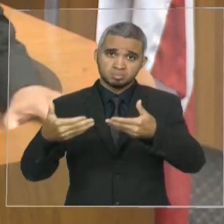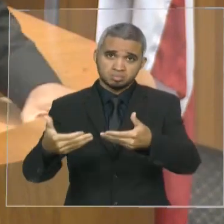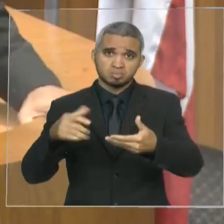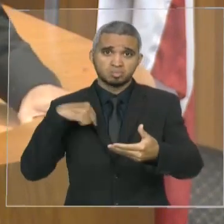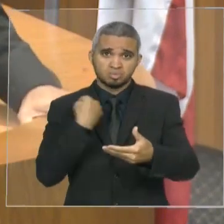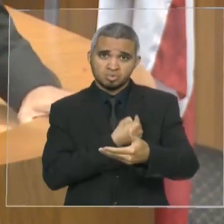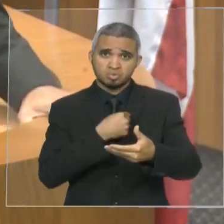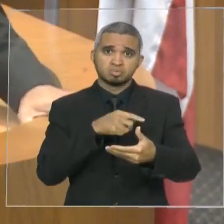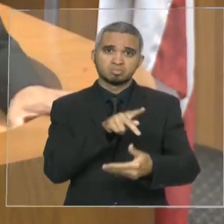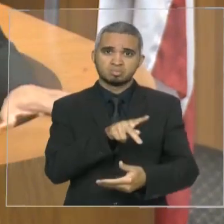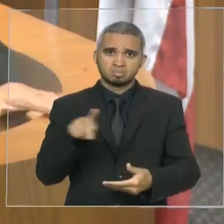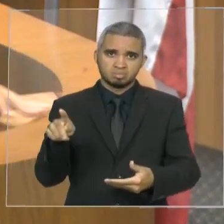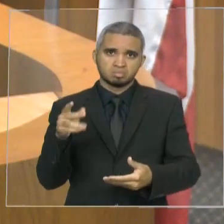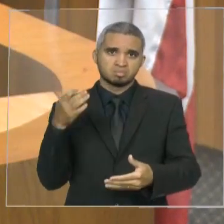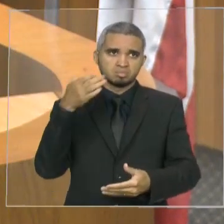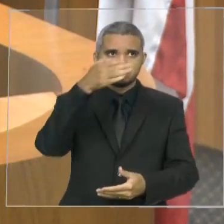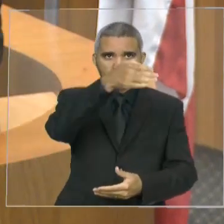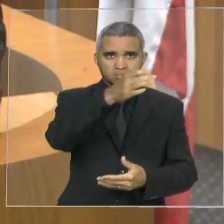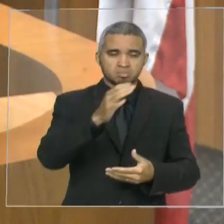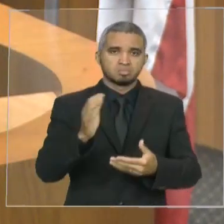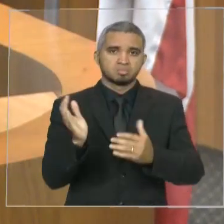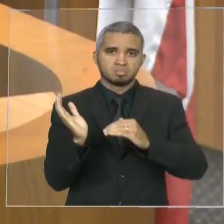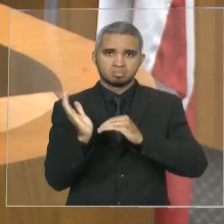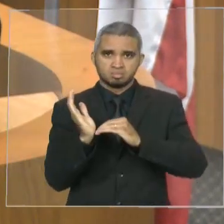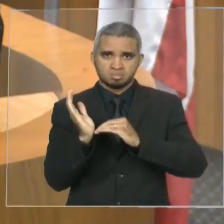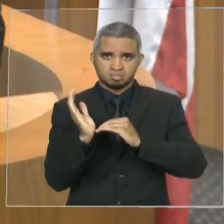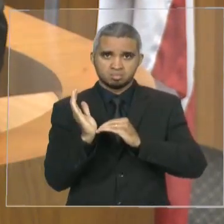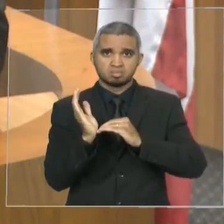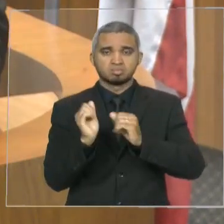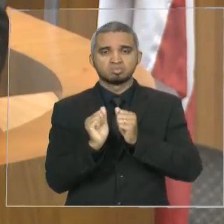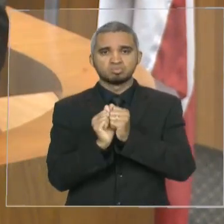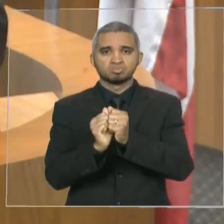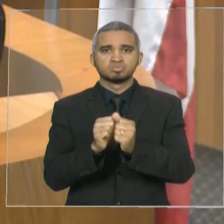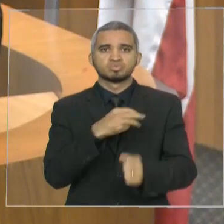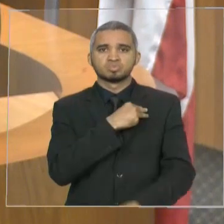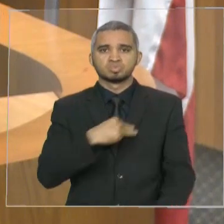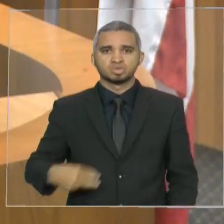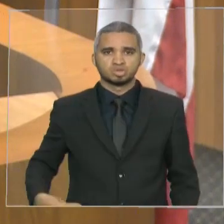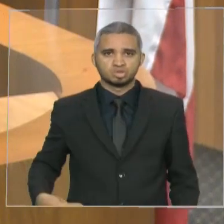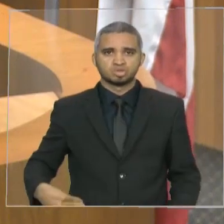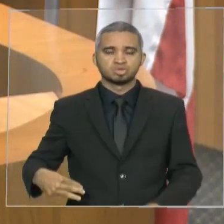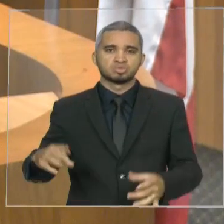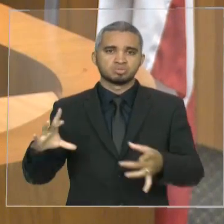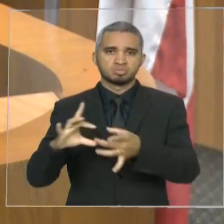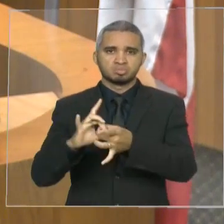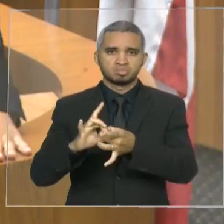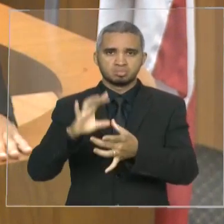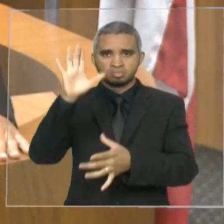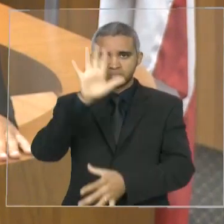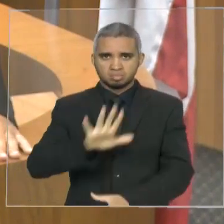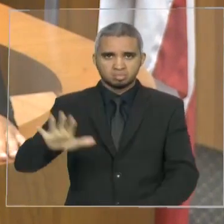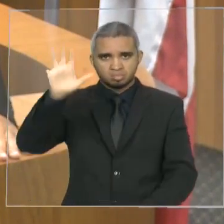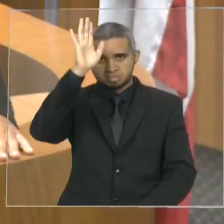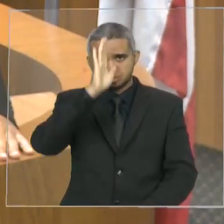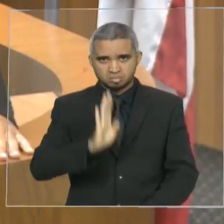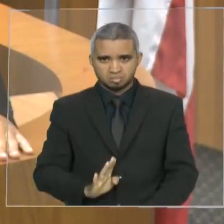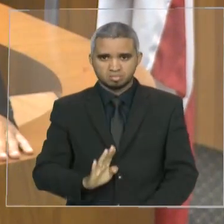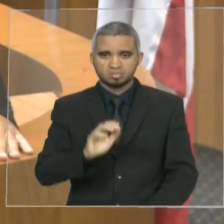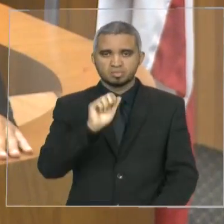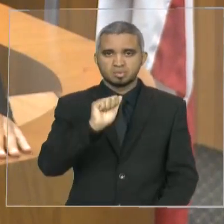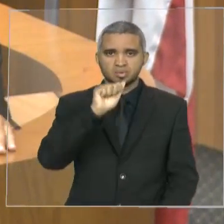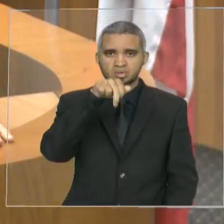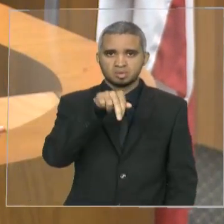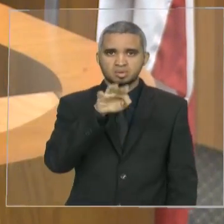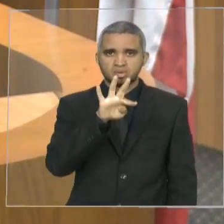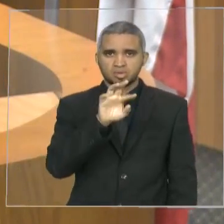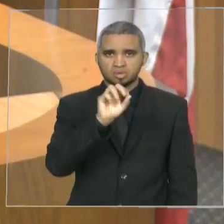do Senado, com o ministro da Integração Nacional, Antônio Pádua, que é